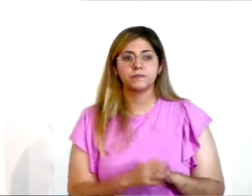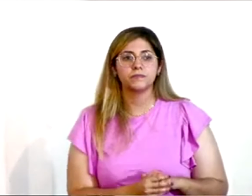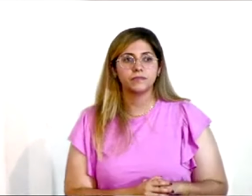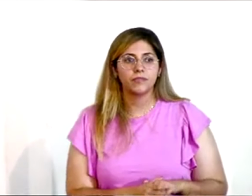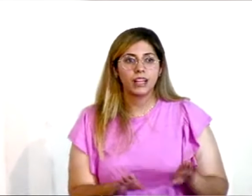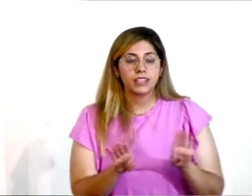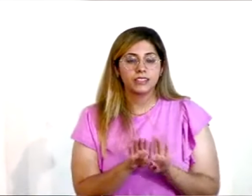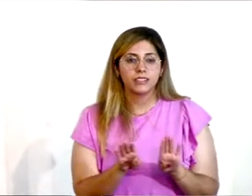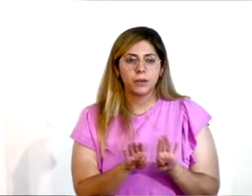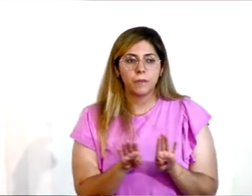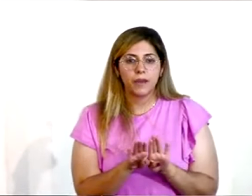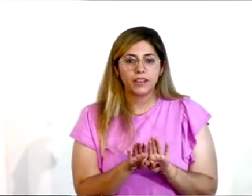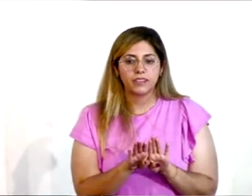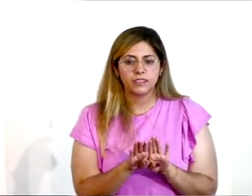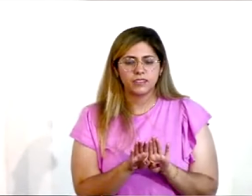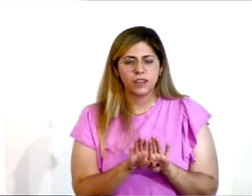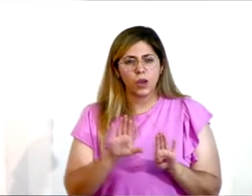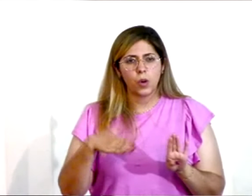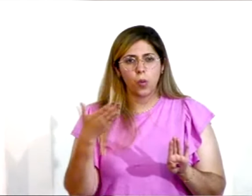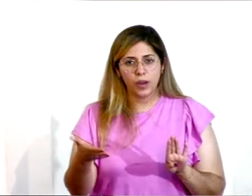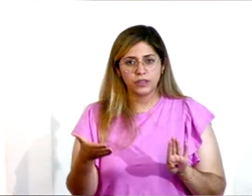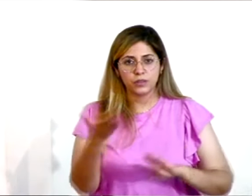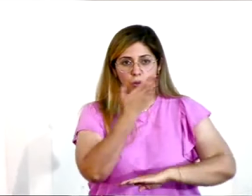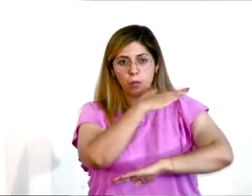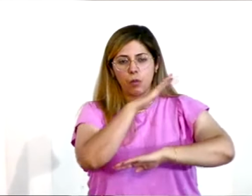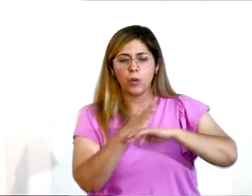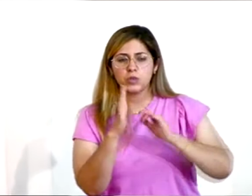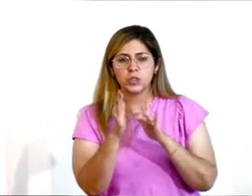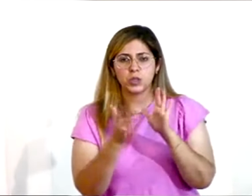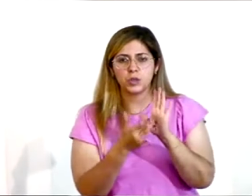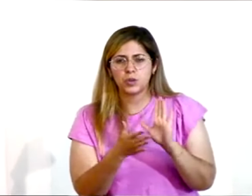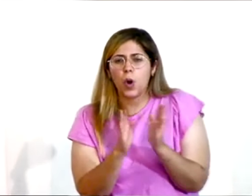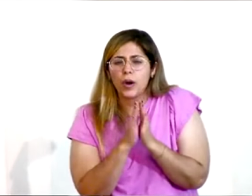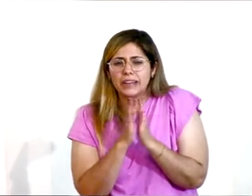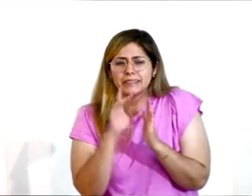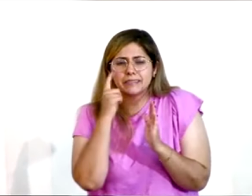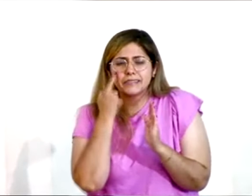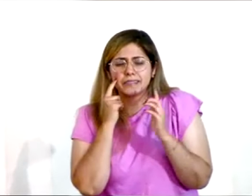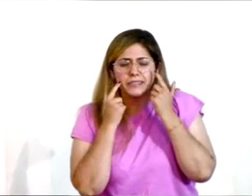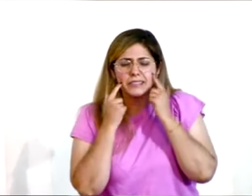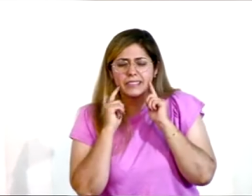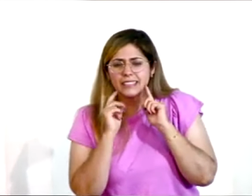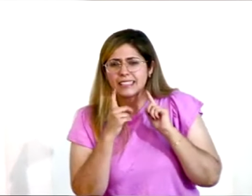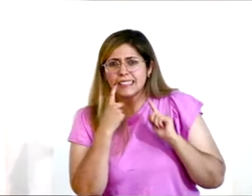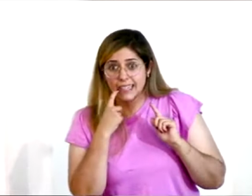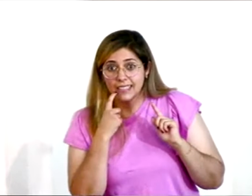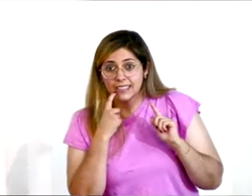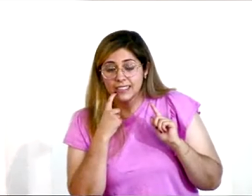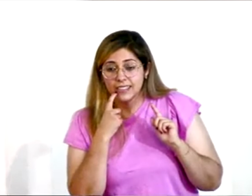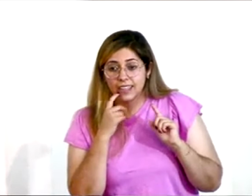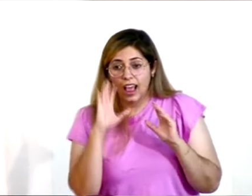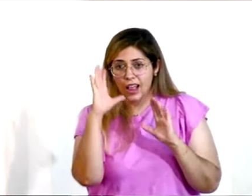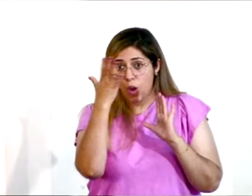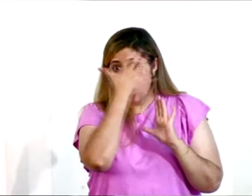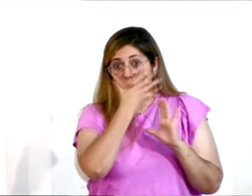ficou translúcido. A ideia de translúcido é a ideia de luz. E ali está